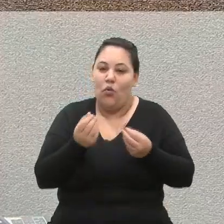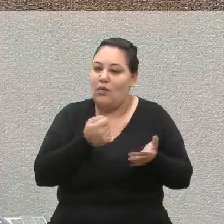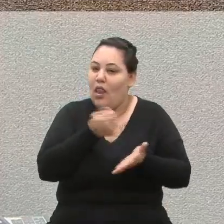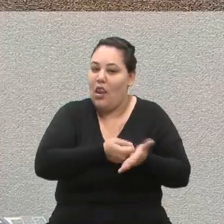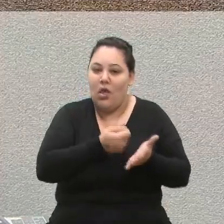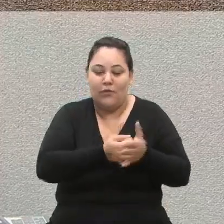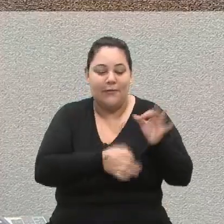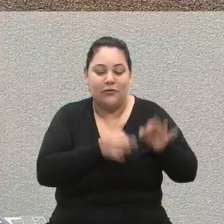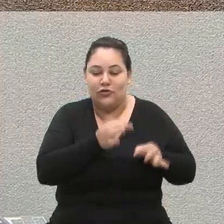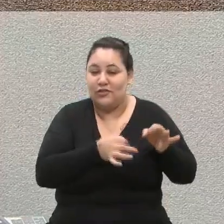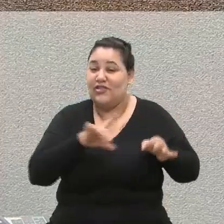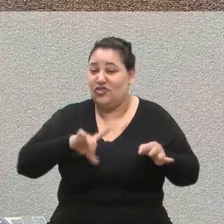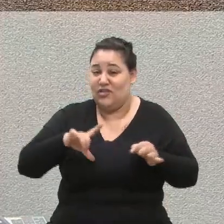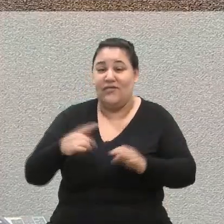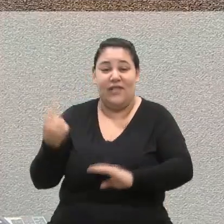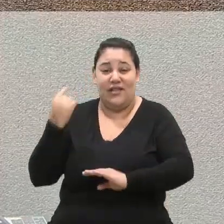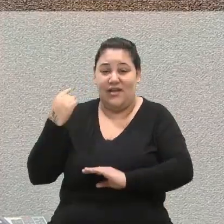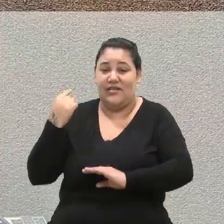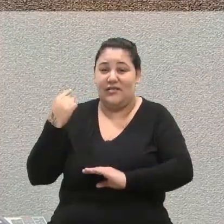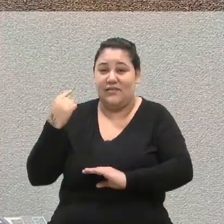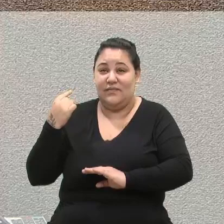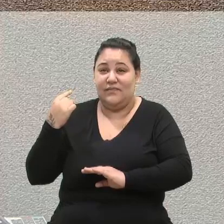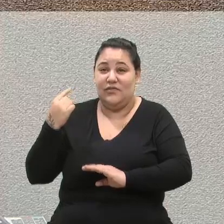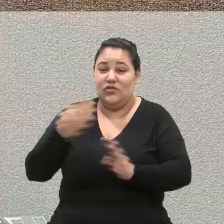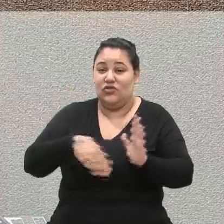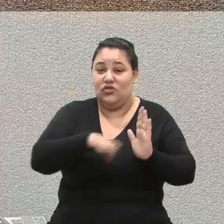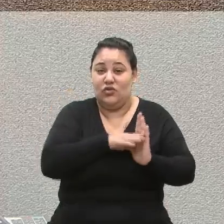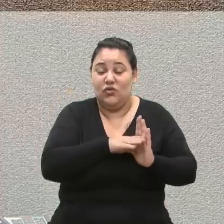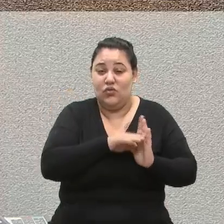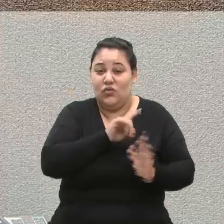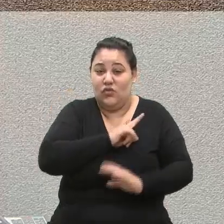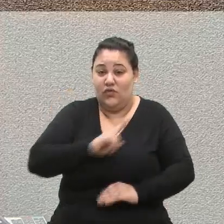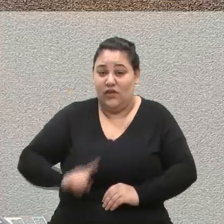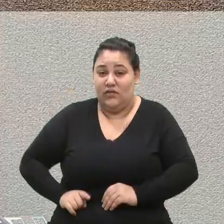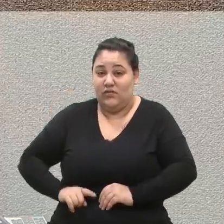época, quando veio no advento do governo Cassina,